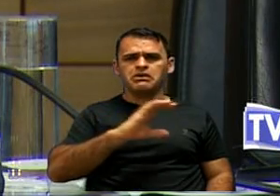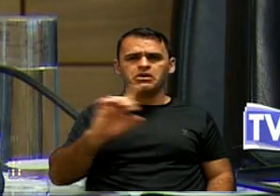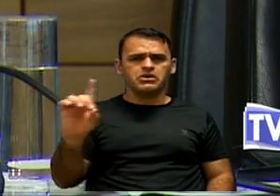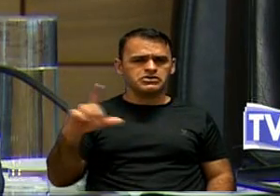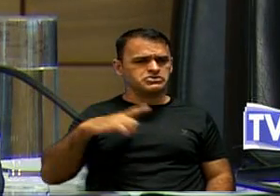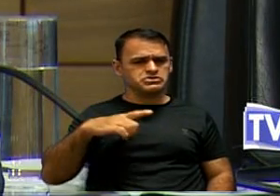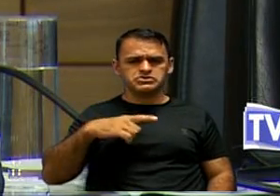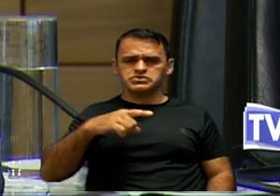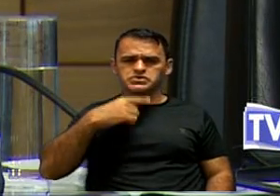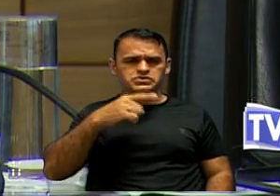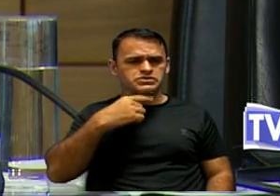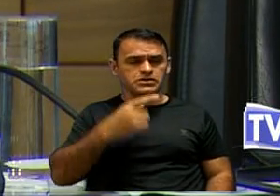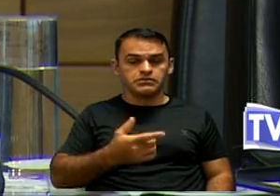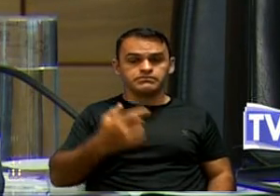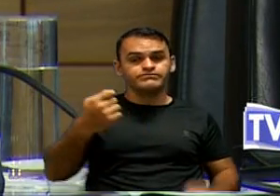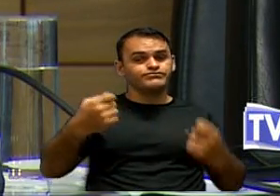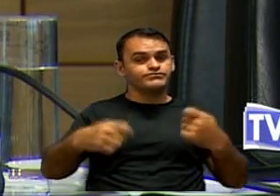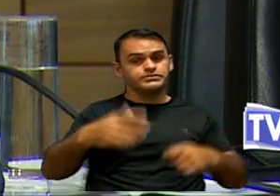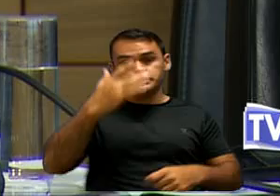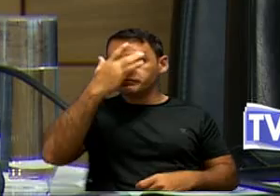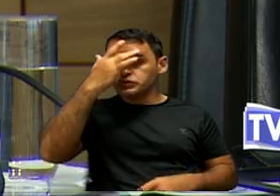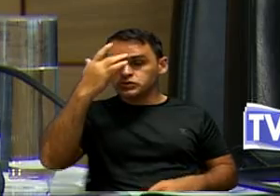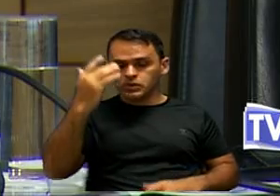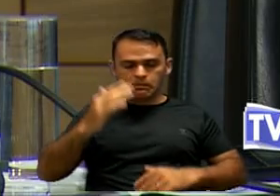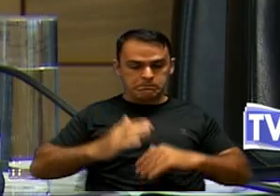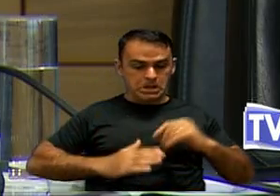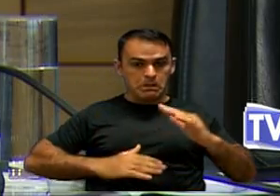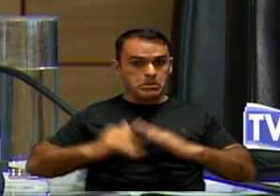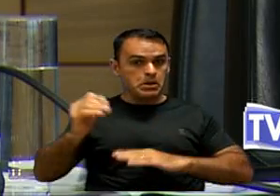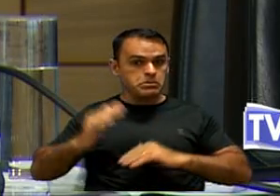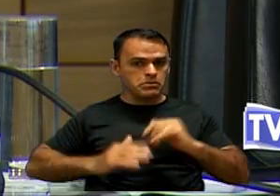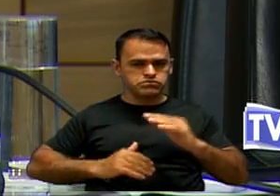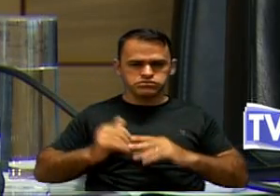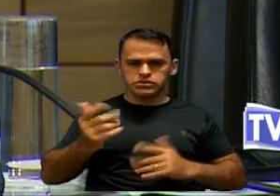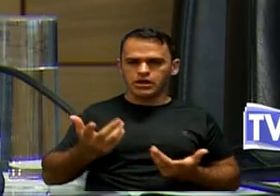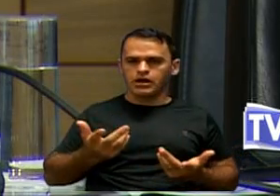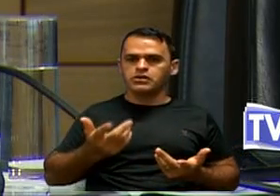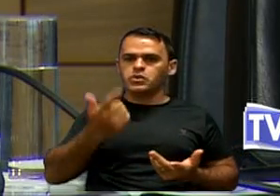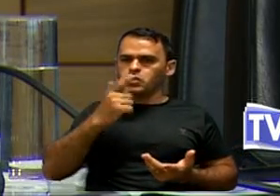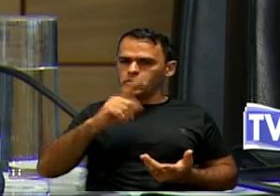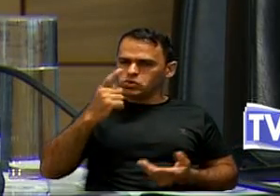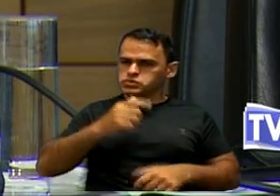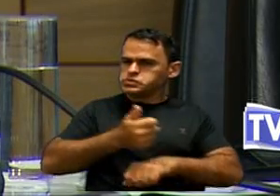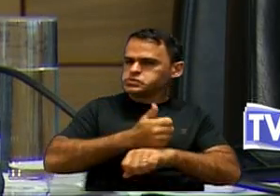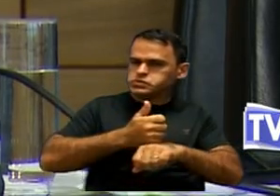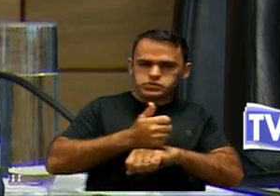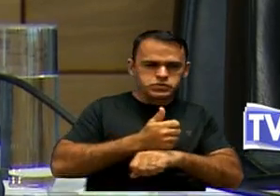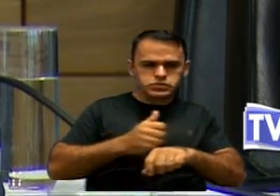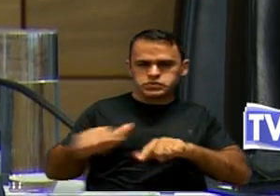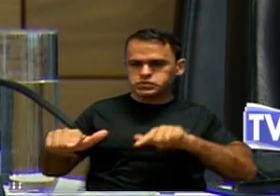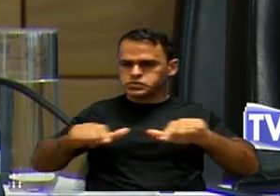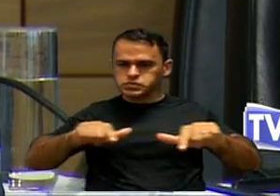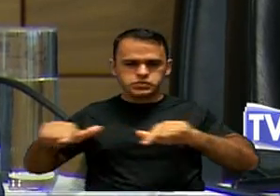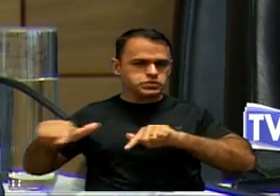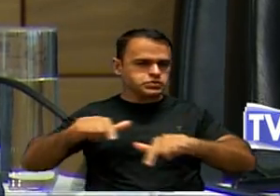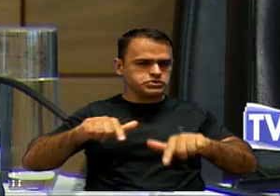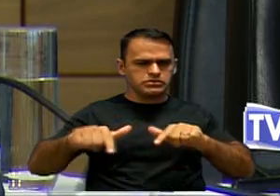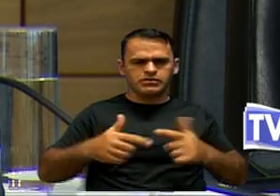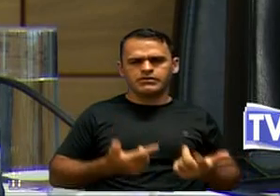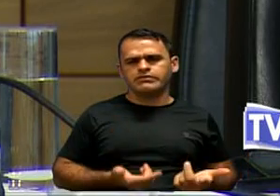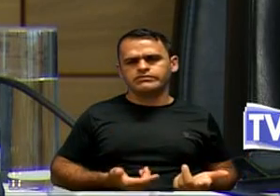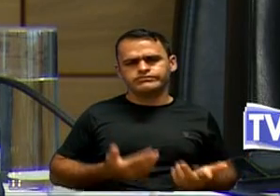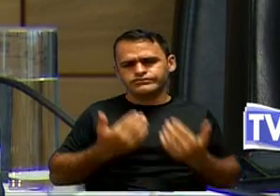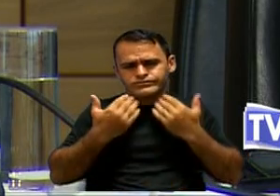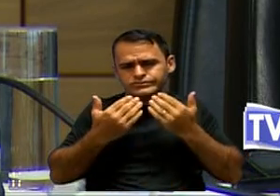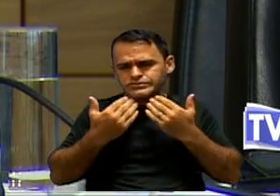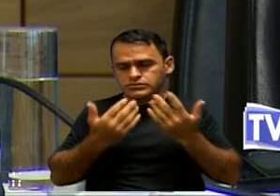funcionava. Se você não tiver pessoas que entendam e que possam trabalhar com a sua jornada, porque não adianta você